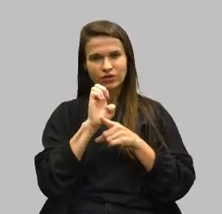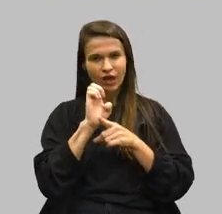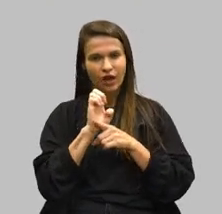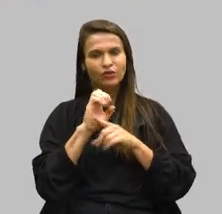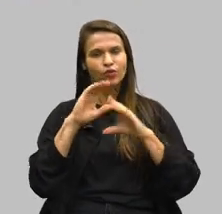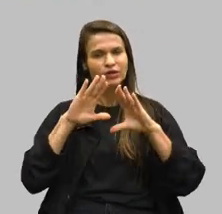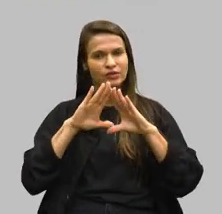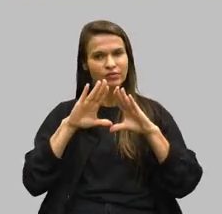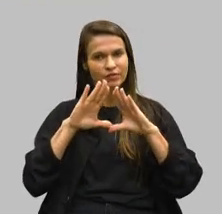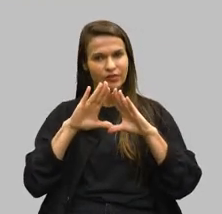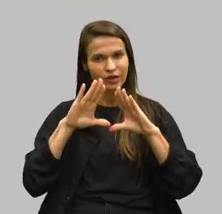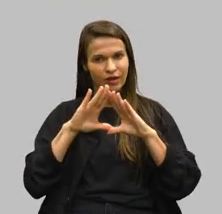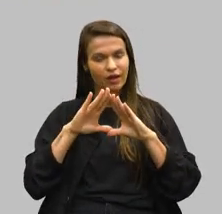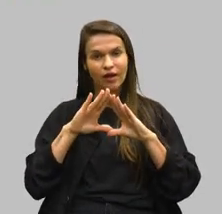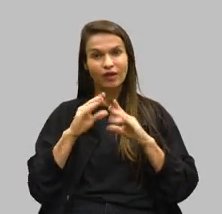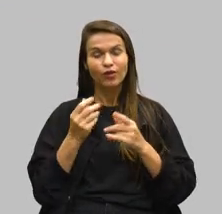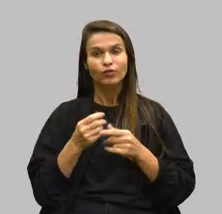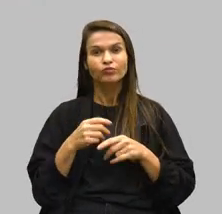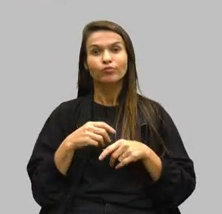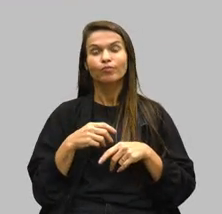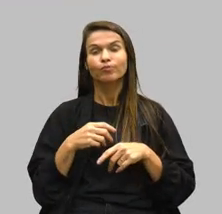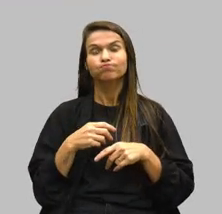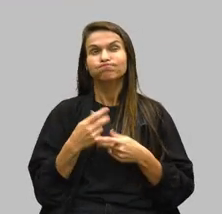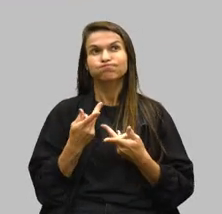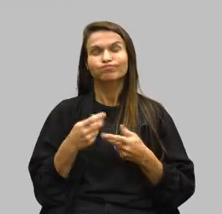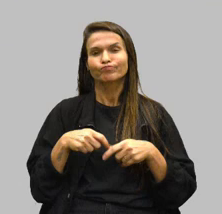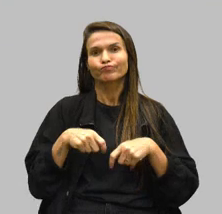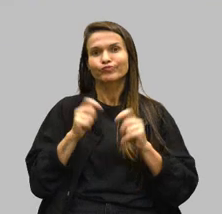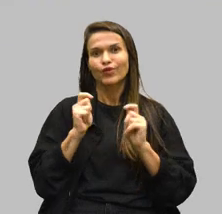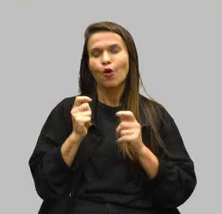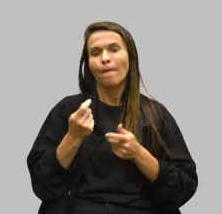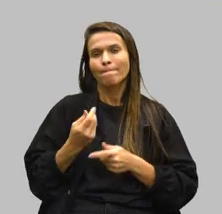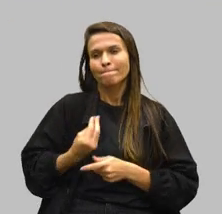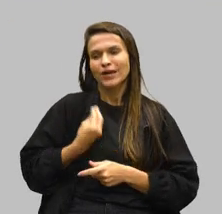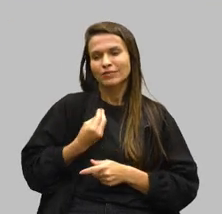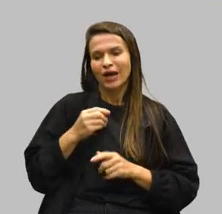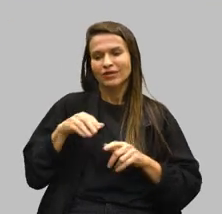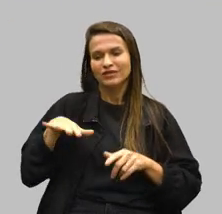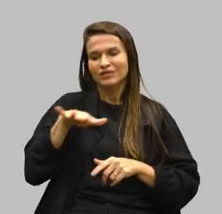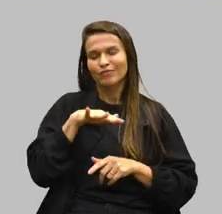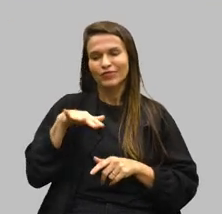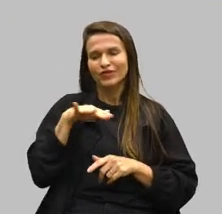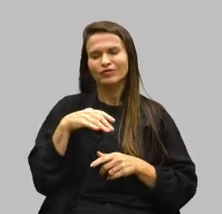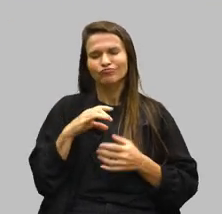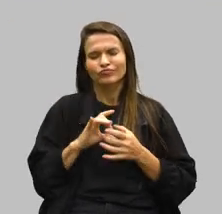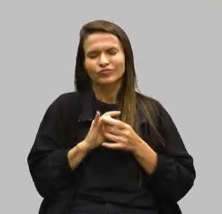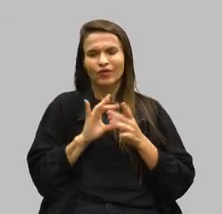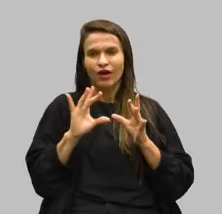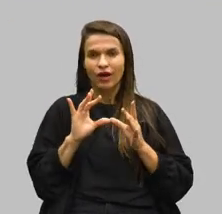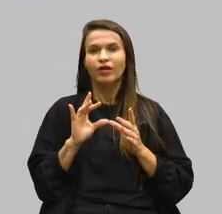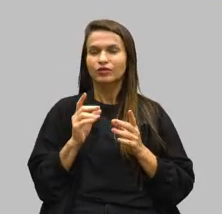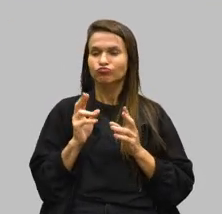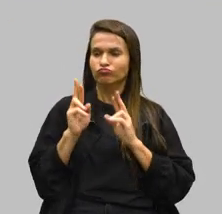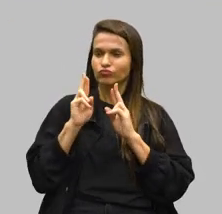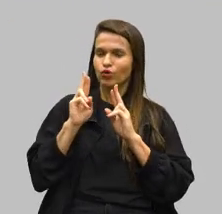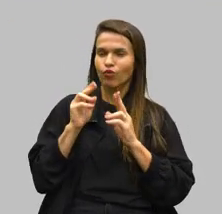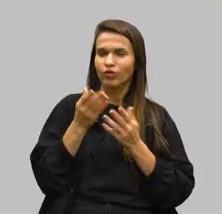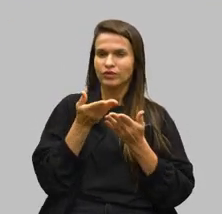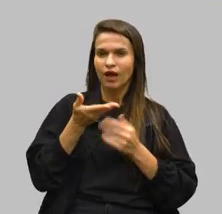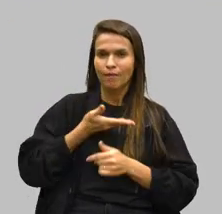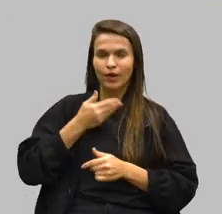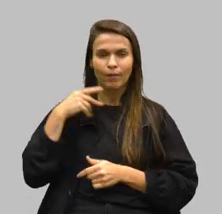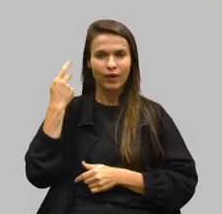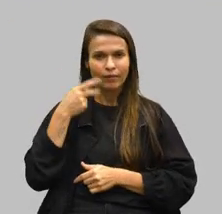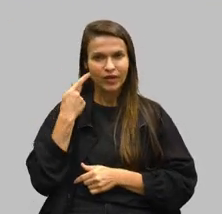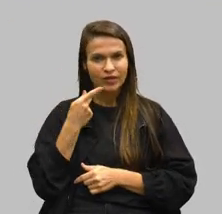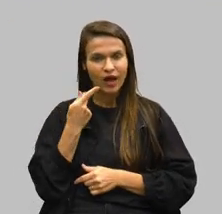Legislativa eu não posso estar aqui também nesse ambiente que eu me fico muito à vontade e dizer que eu conto com os colegas parlamentares também para